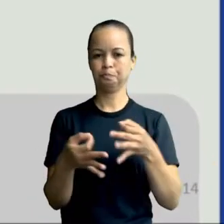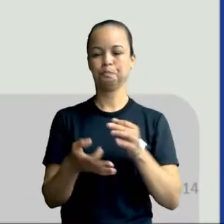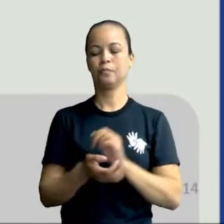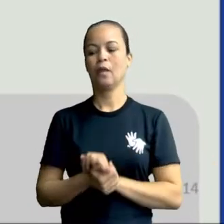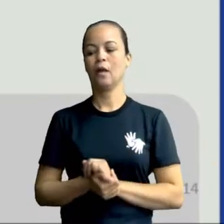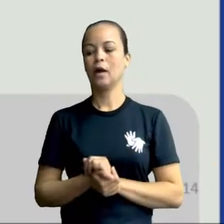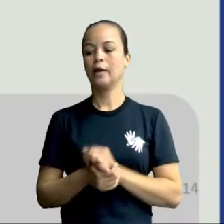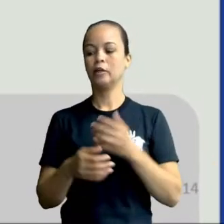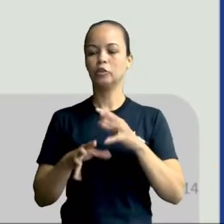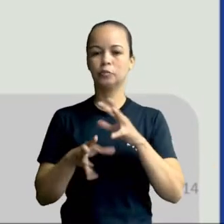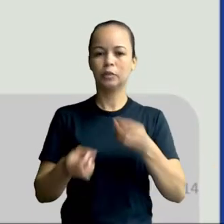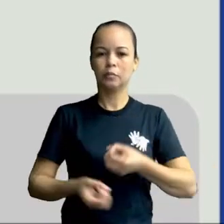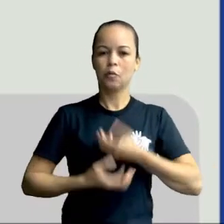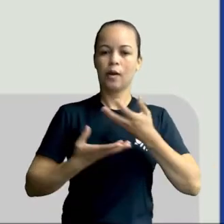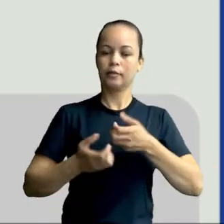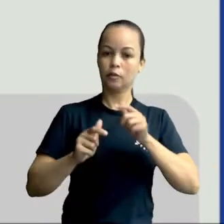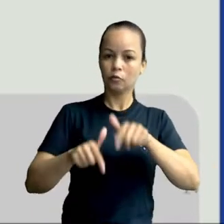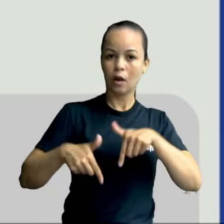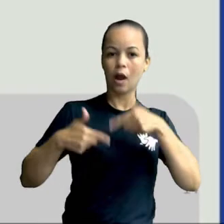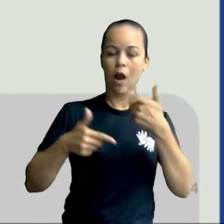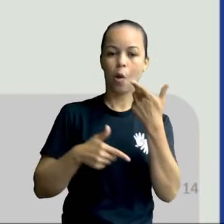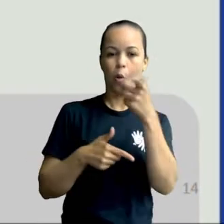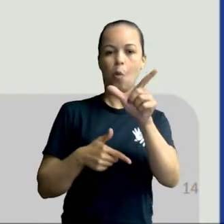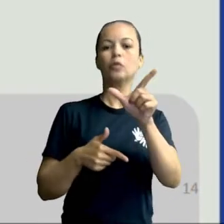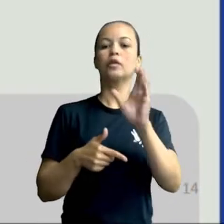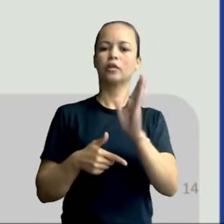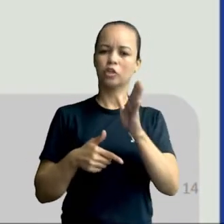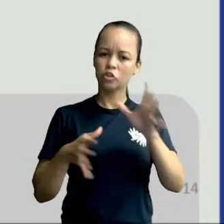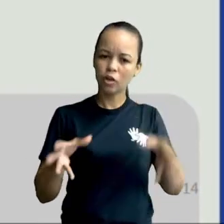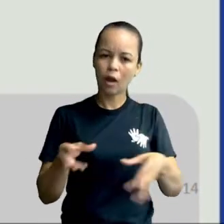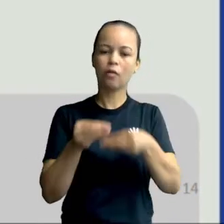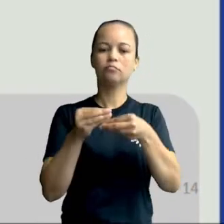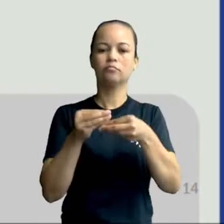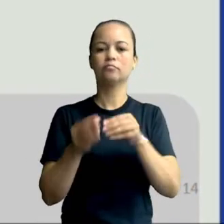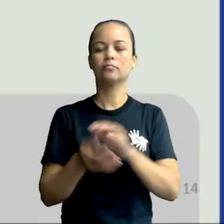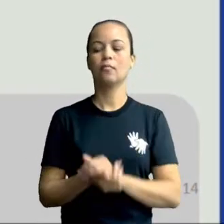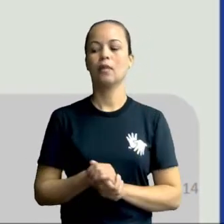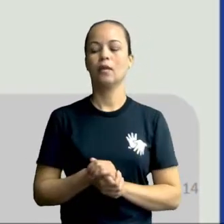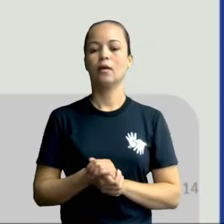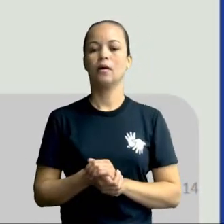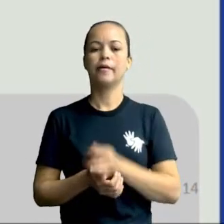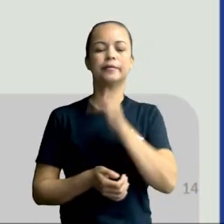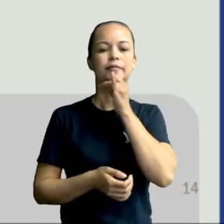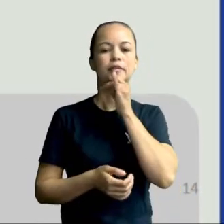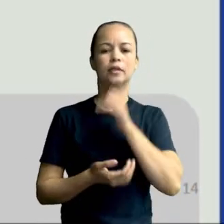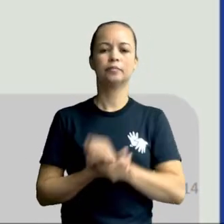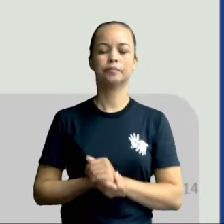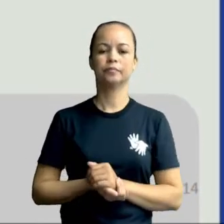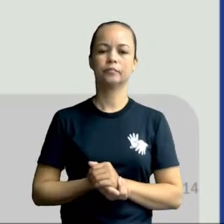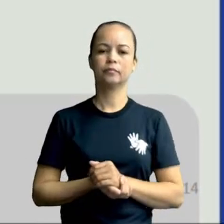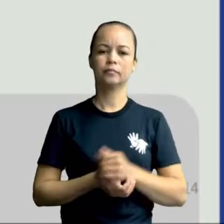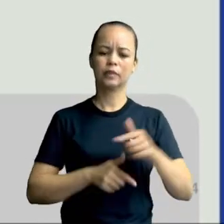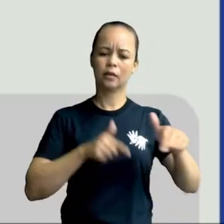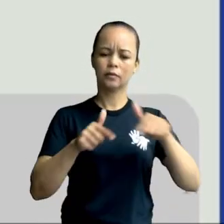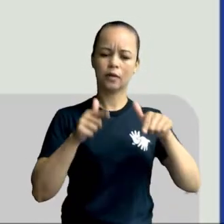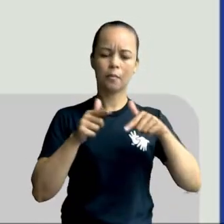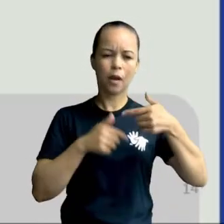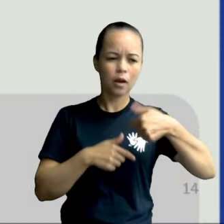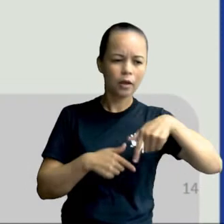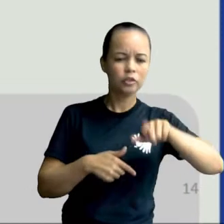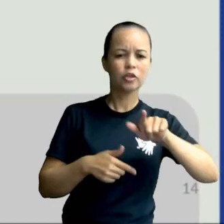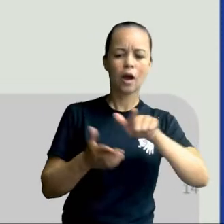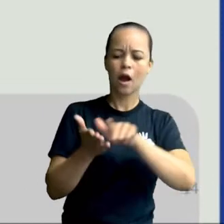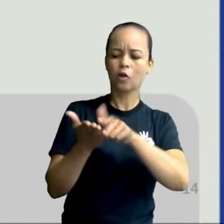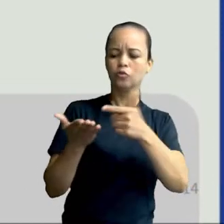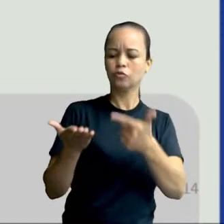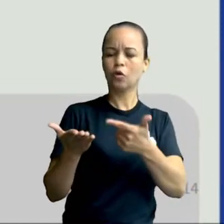uma ação anterior a outra já concluída. Exemplo, quando sair para trabalhar, já lera